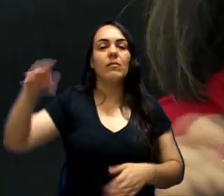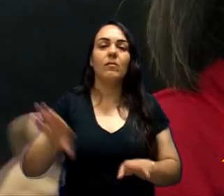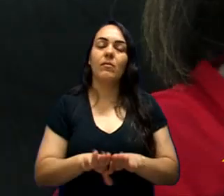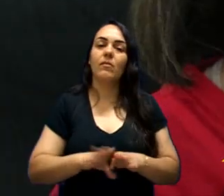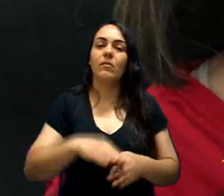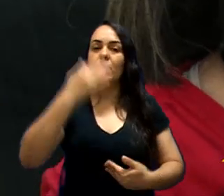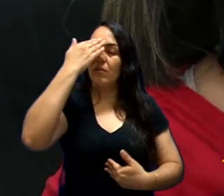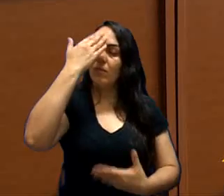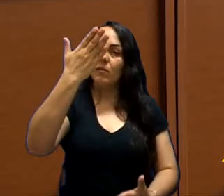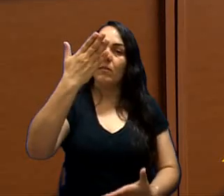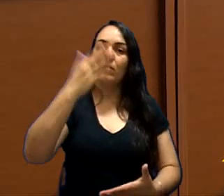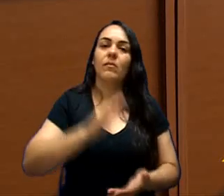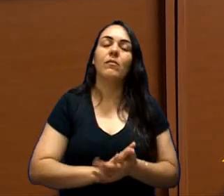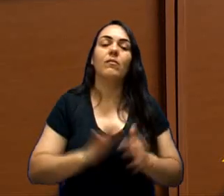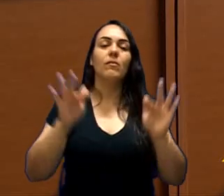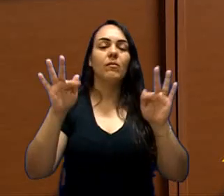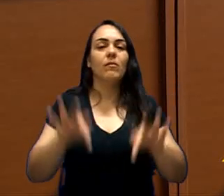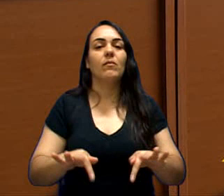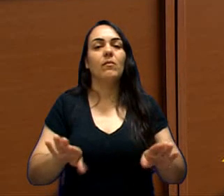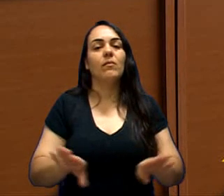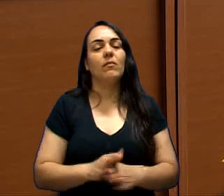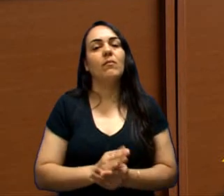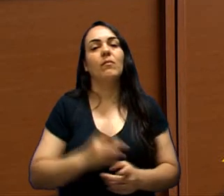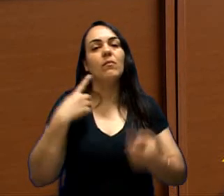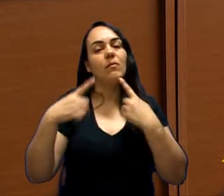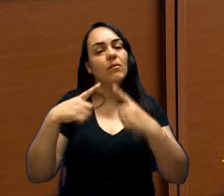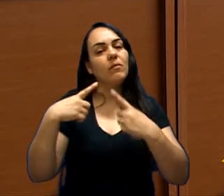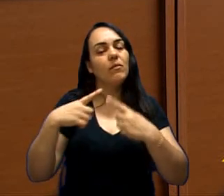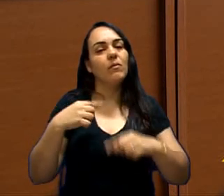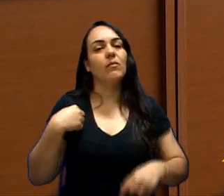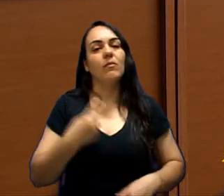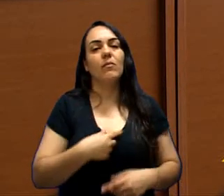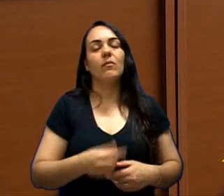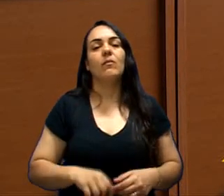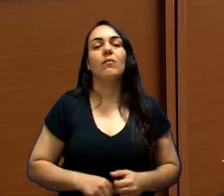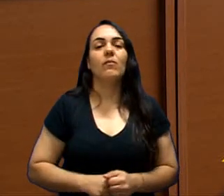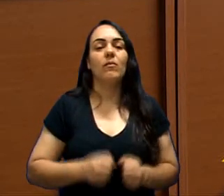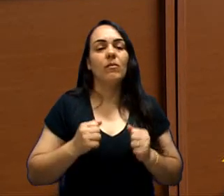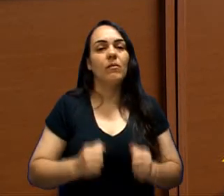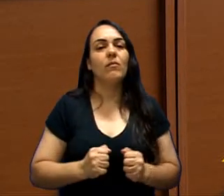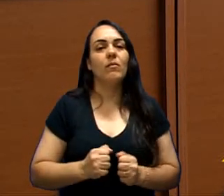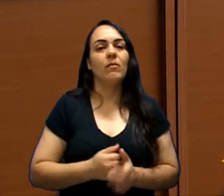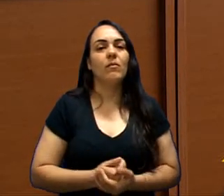Obrigada. Encerrar a discussão. Podemos ampliar